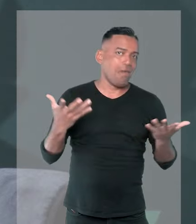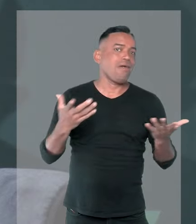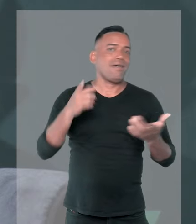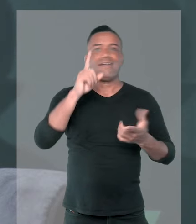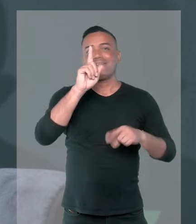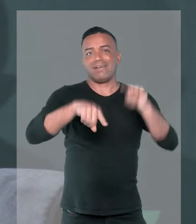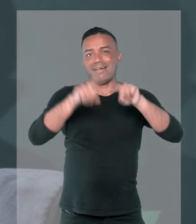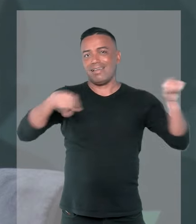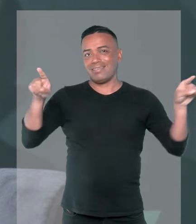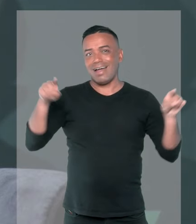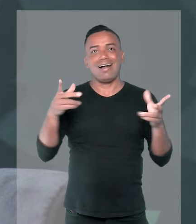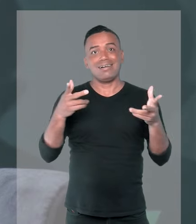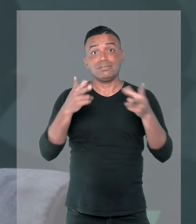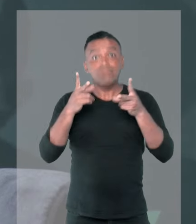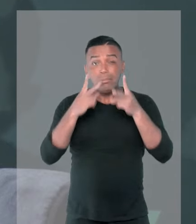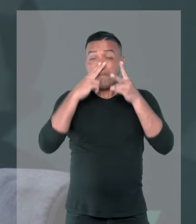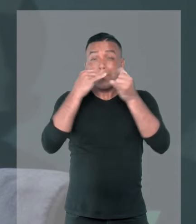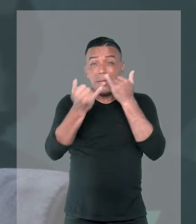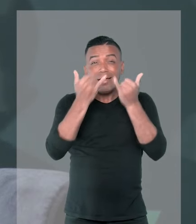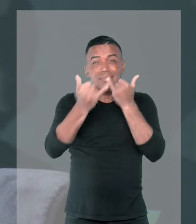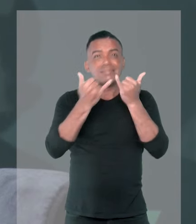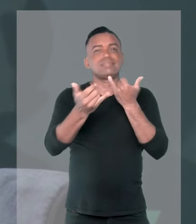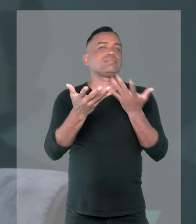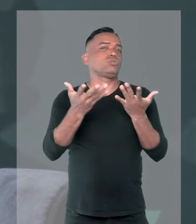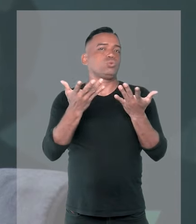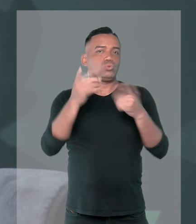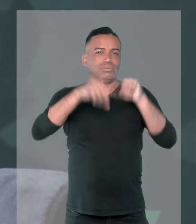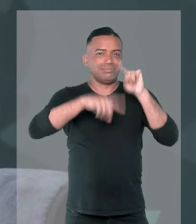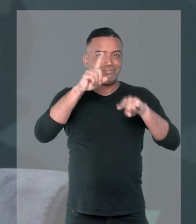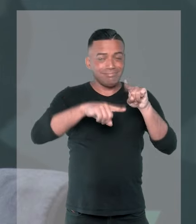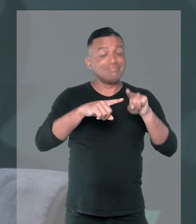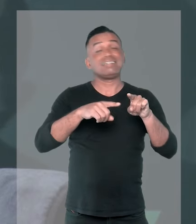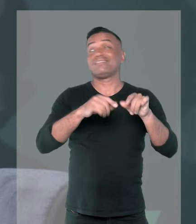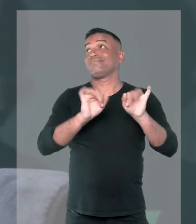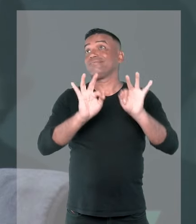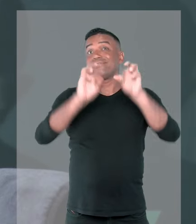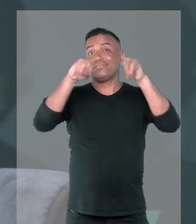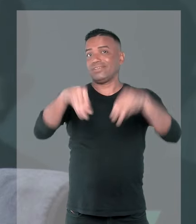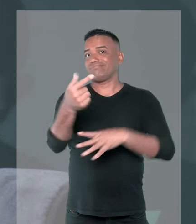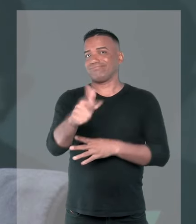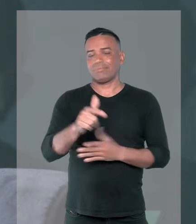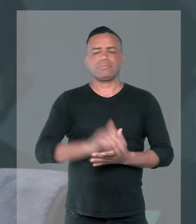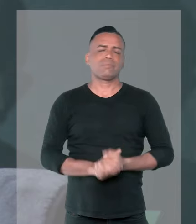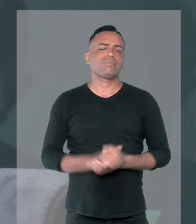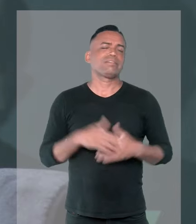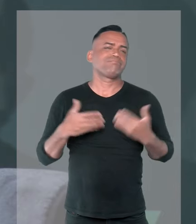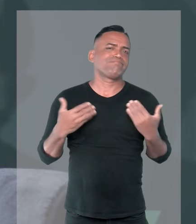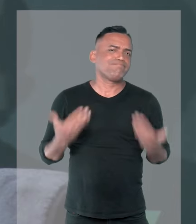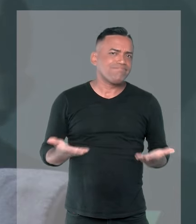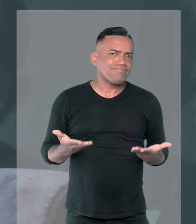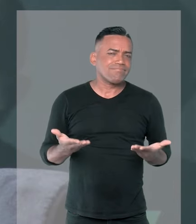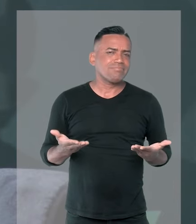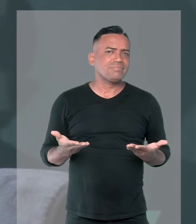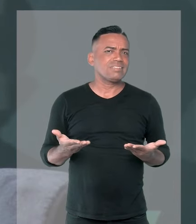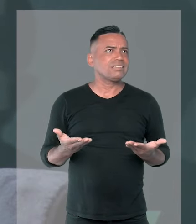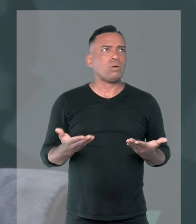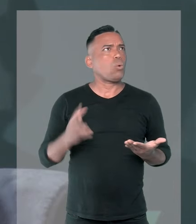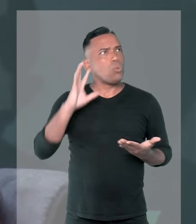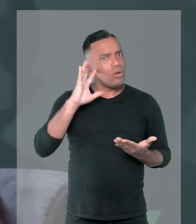variedade do mesmo da mesma coisa é absolutamente infinita e onde é que isso é